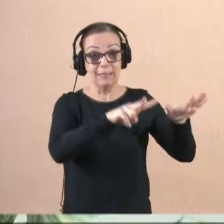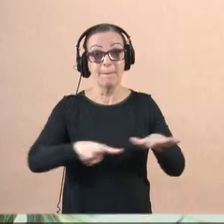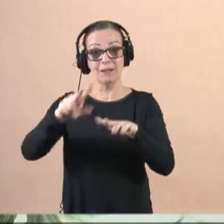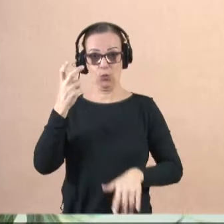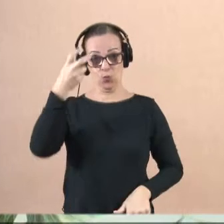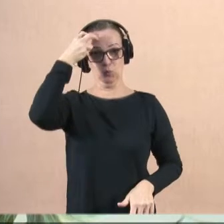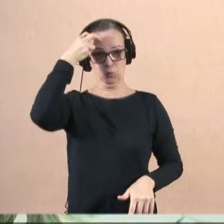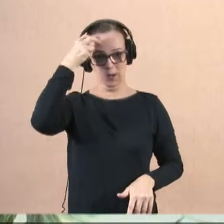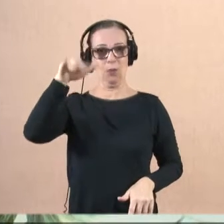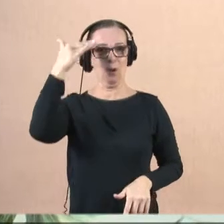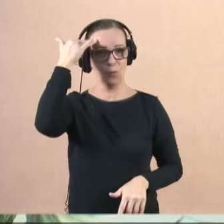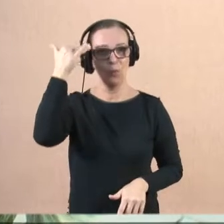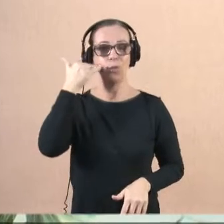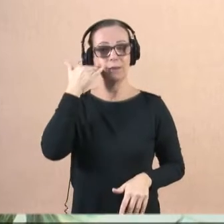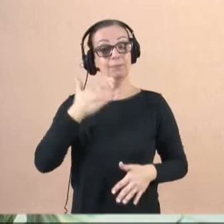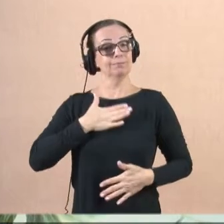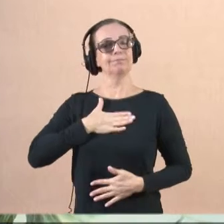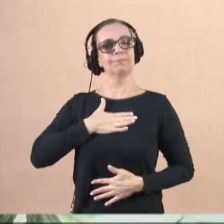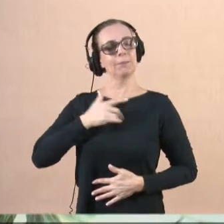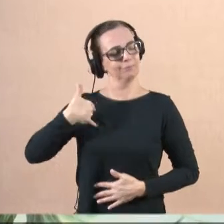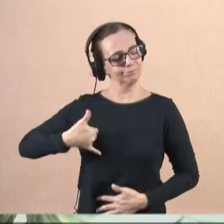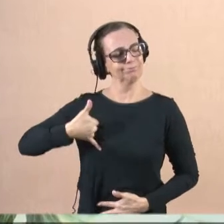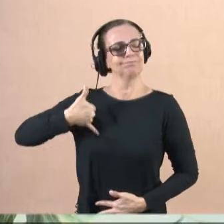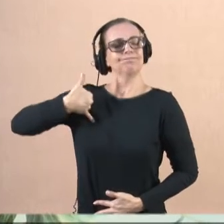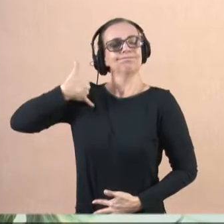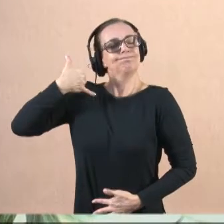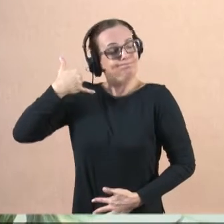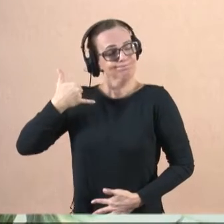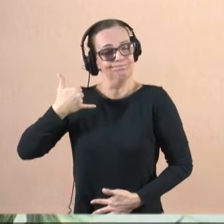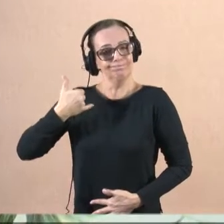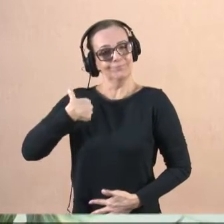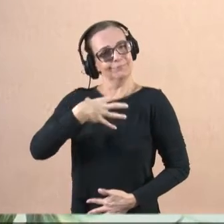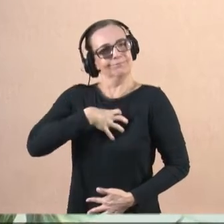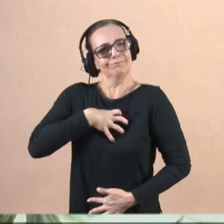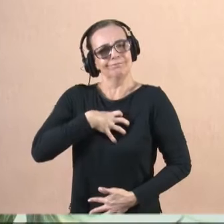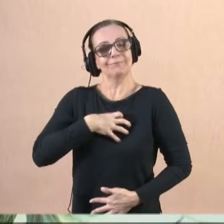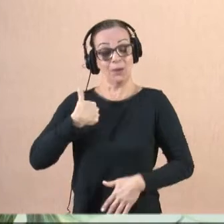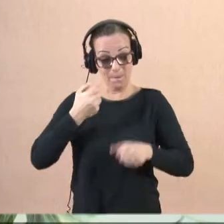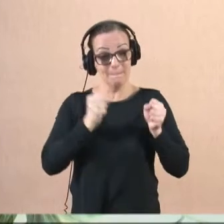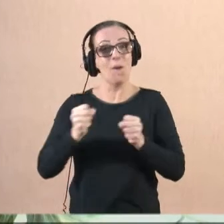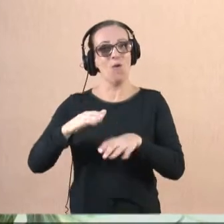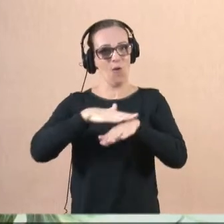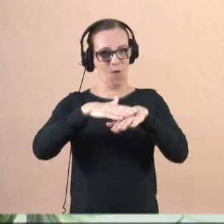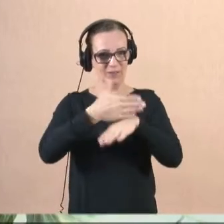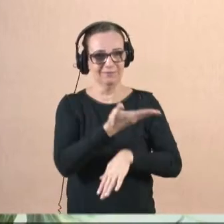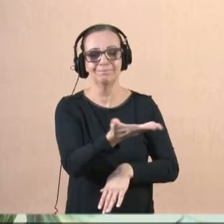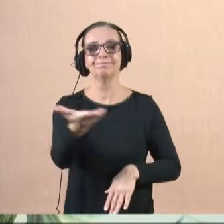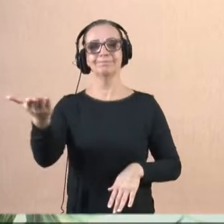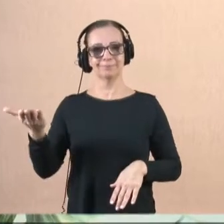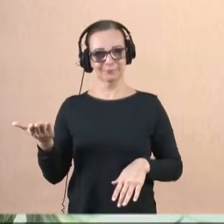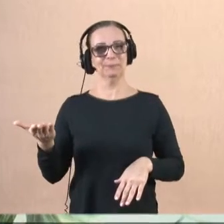coreia e para mim é uma honra e privilégio e poder conversar com vocês